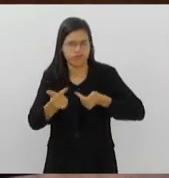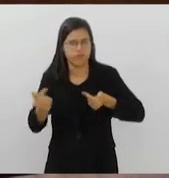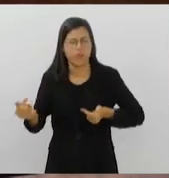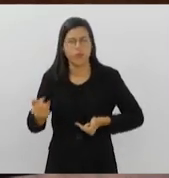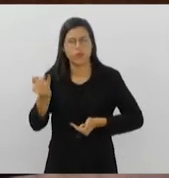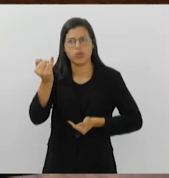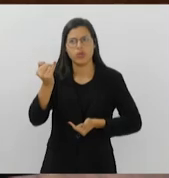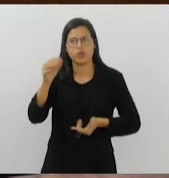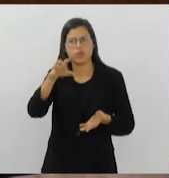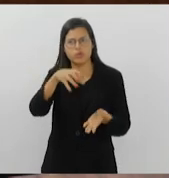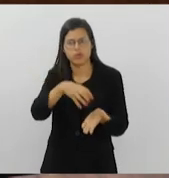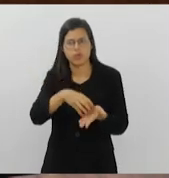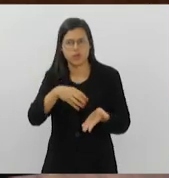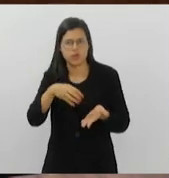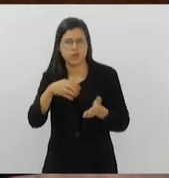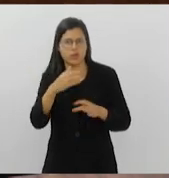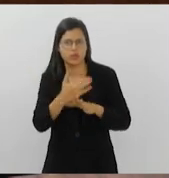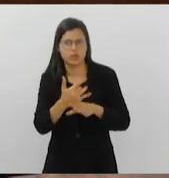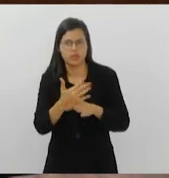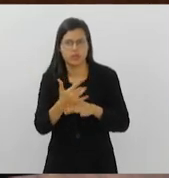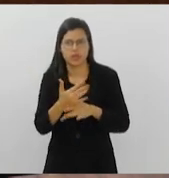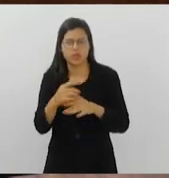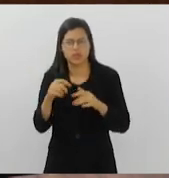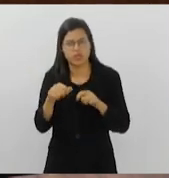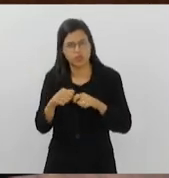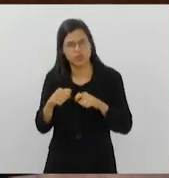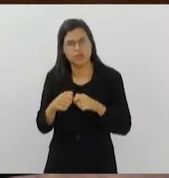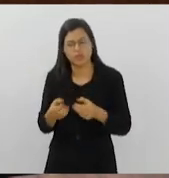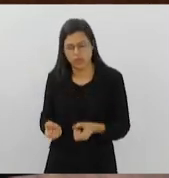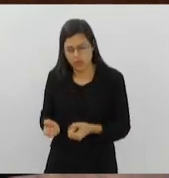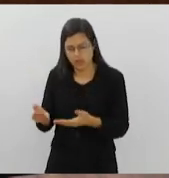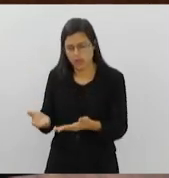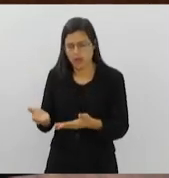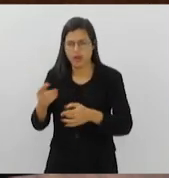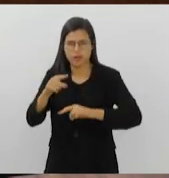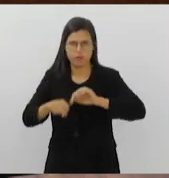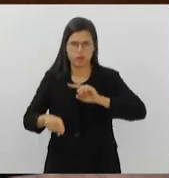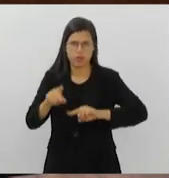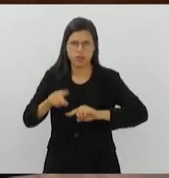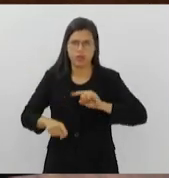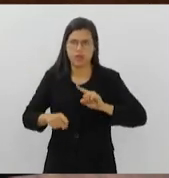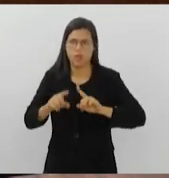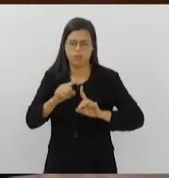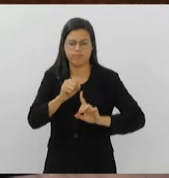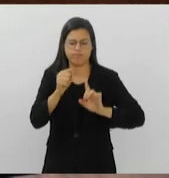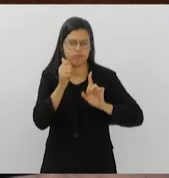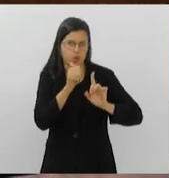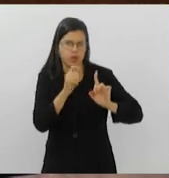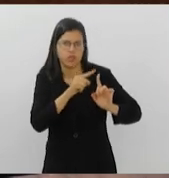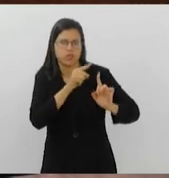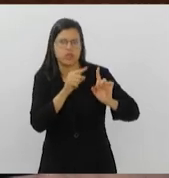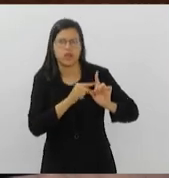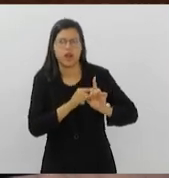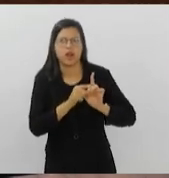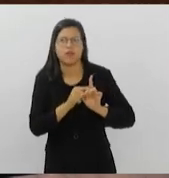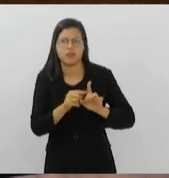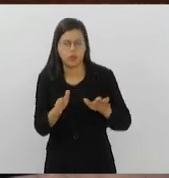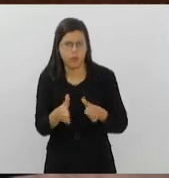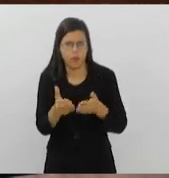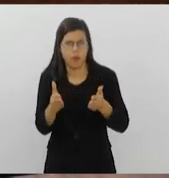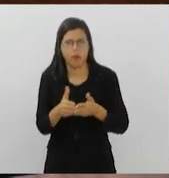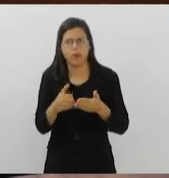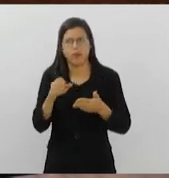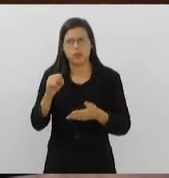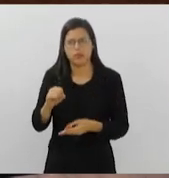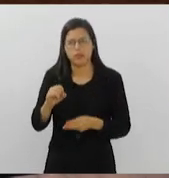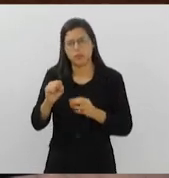no centro da cidade de enxovais para gestantes em vulnerabilidade. Então, quem puder levar uma fraldinha para que a gente